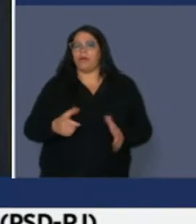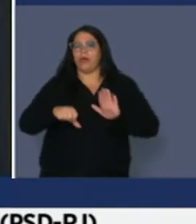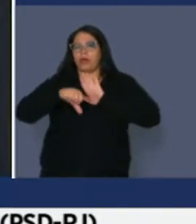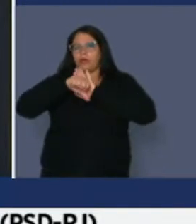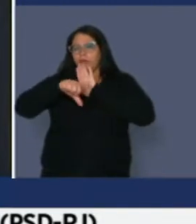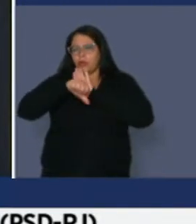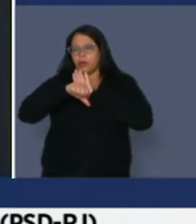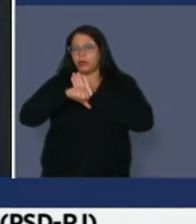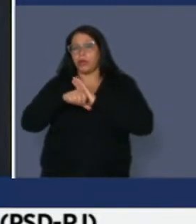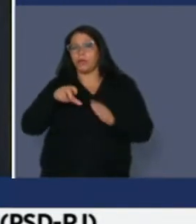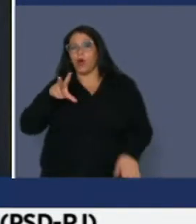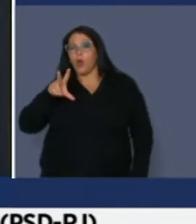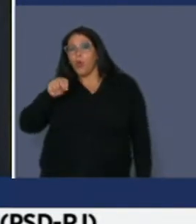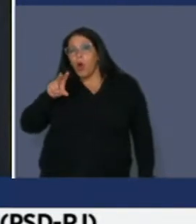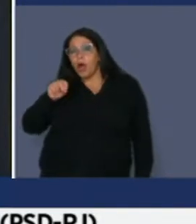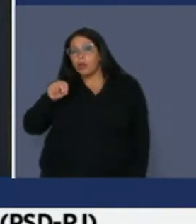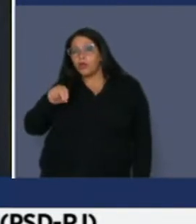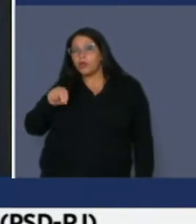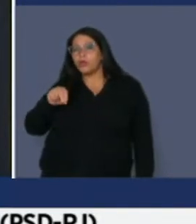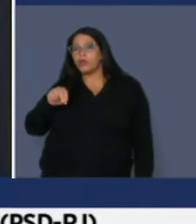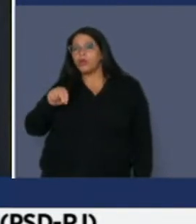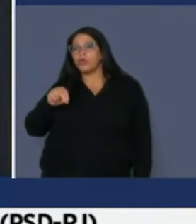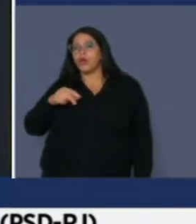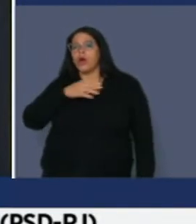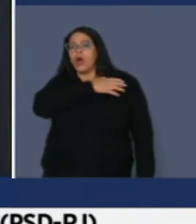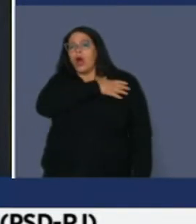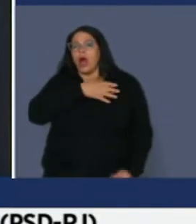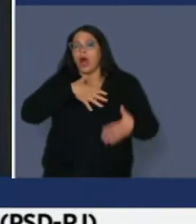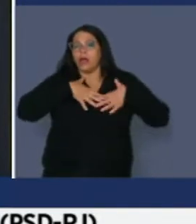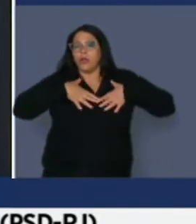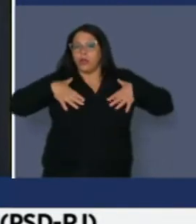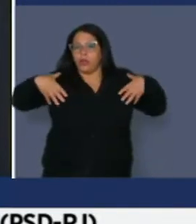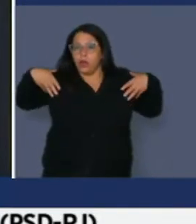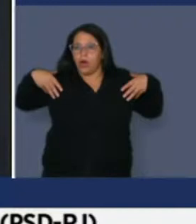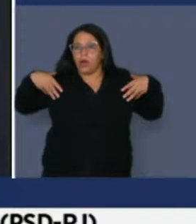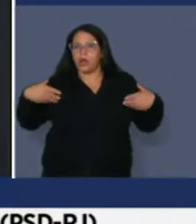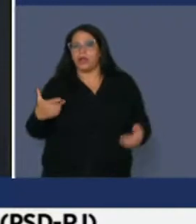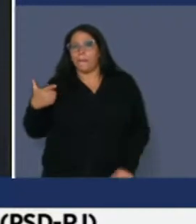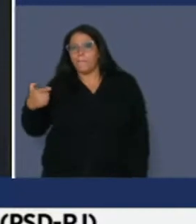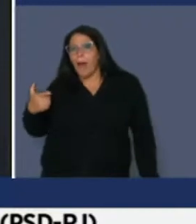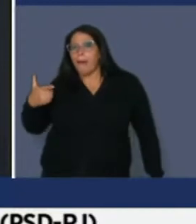Em azul, os disparos na região torácica.